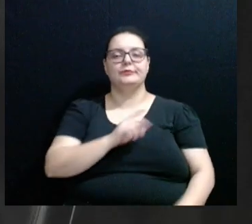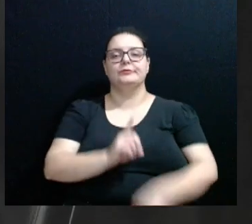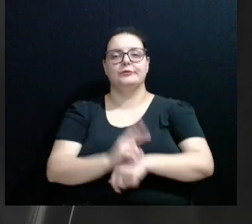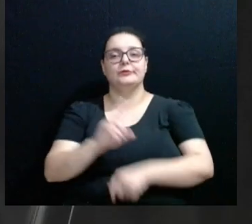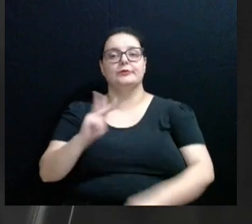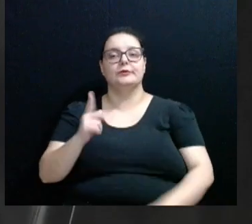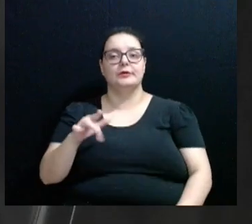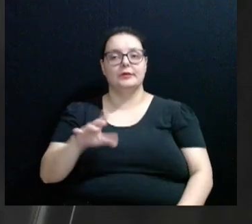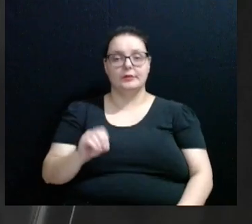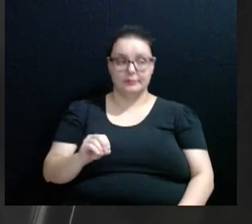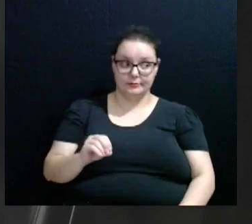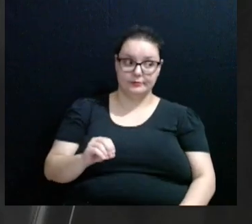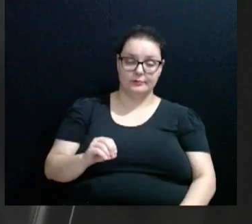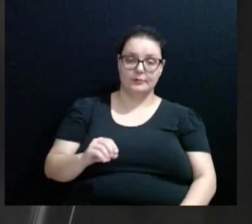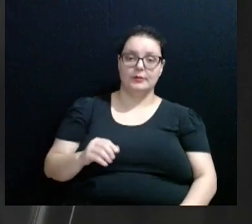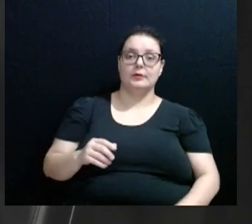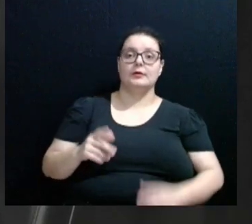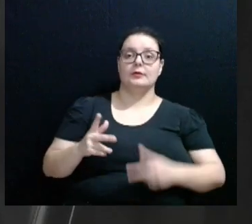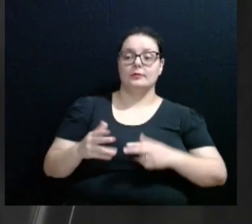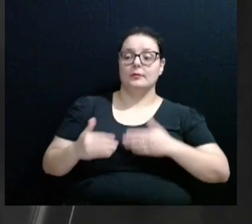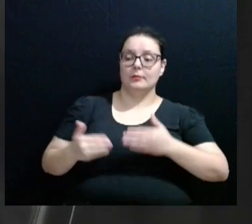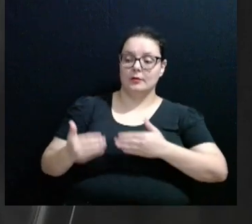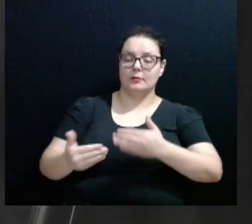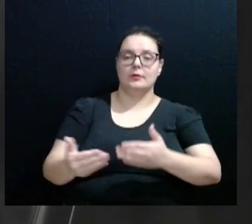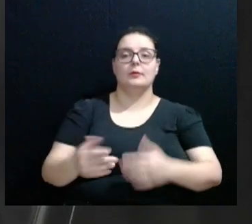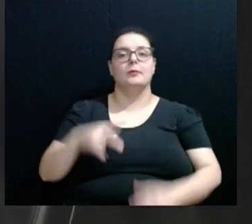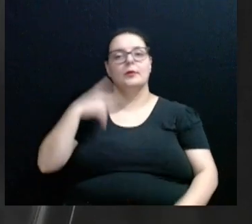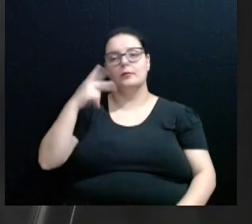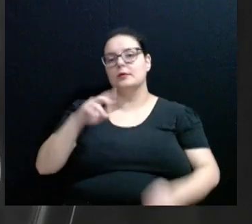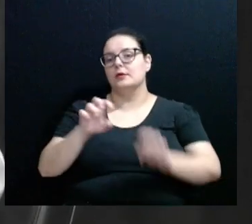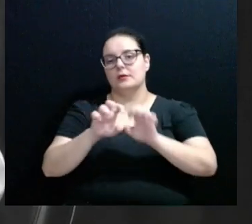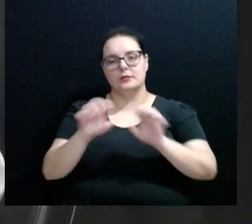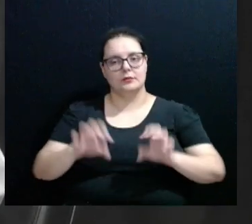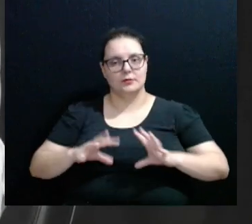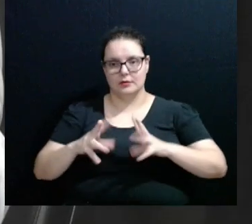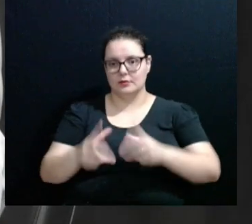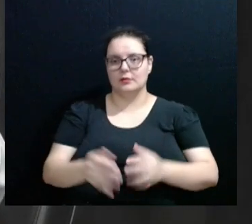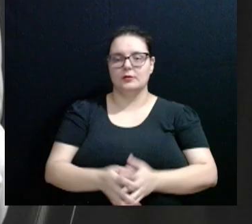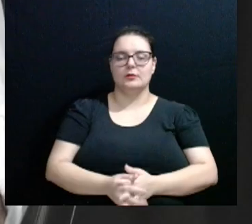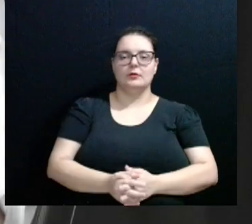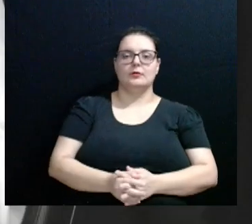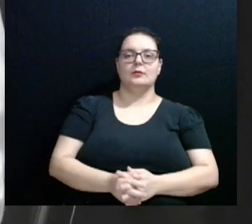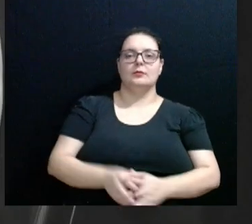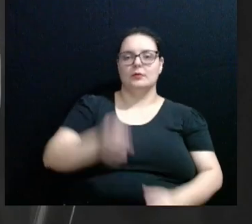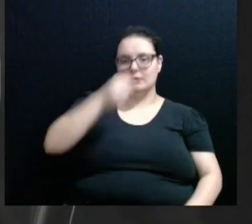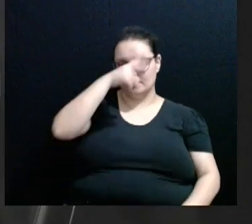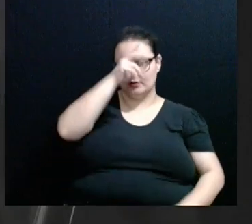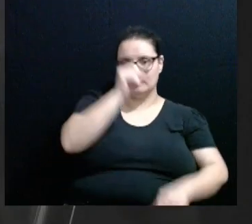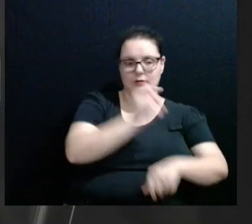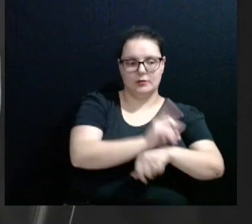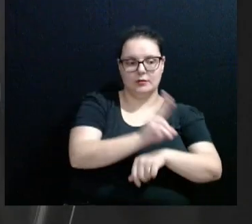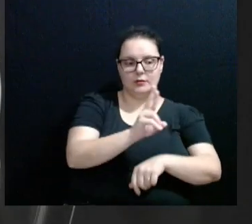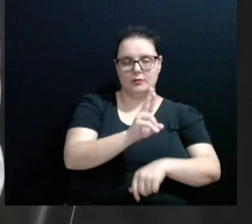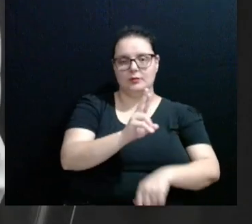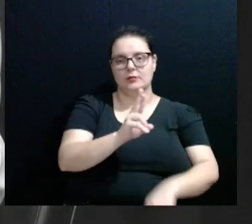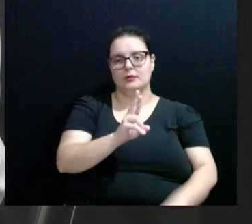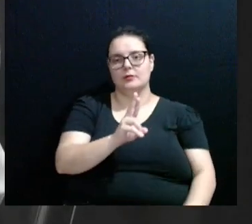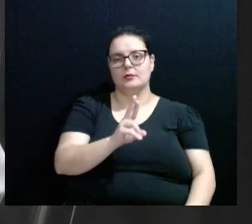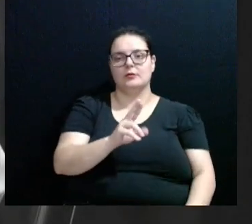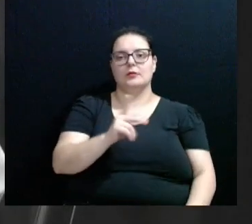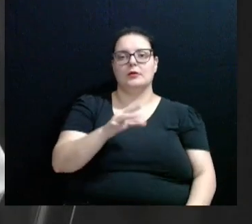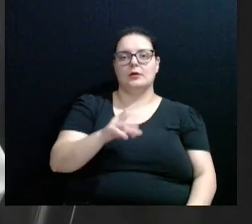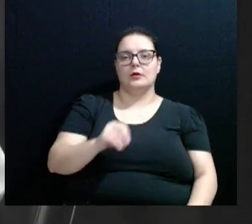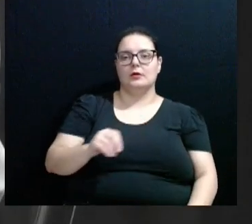tem um processo político totalmente estruturado, porque sai o prefeito, o Dr. Hélio, depois entra o Demétrio do PT, sai